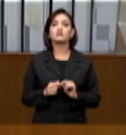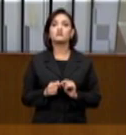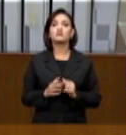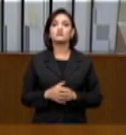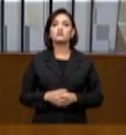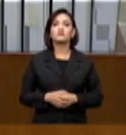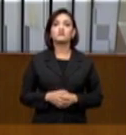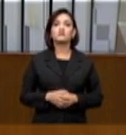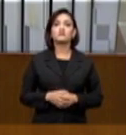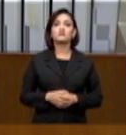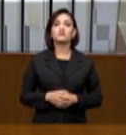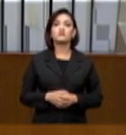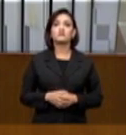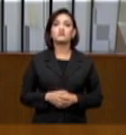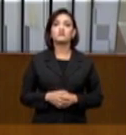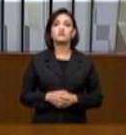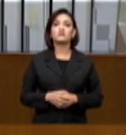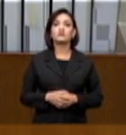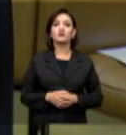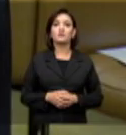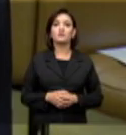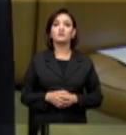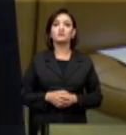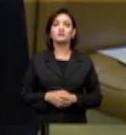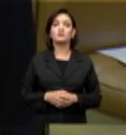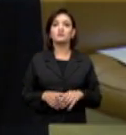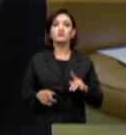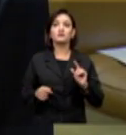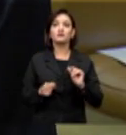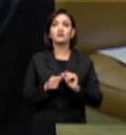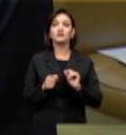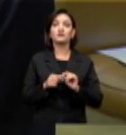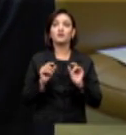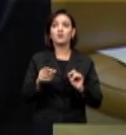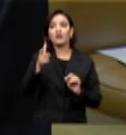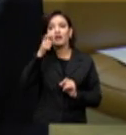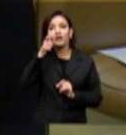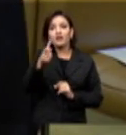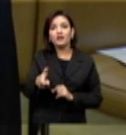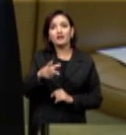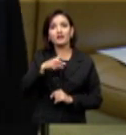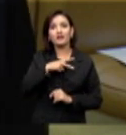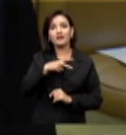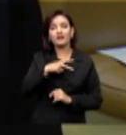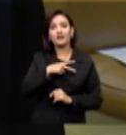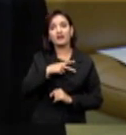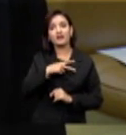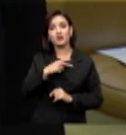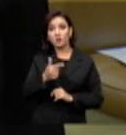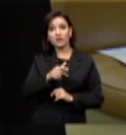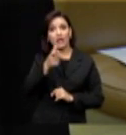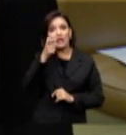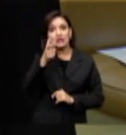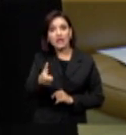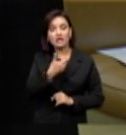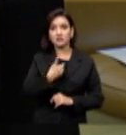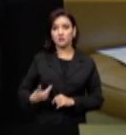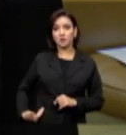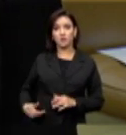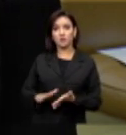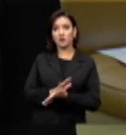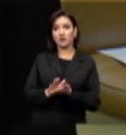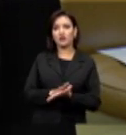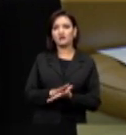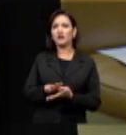encomenda de interesse particular. Pouco se discutiu aqui o interesse público. Eu ouvi o Estado do